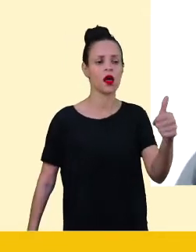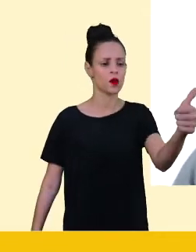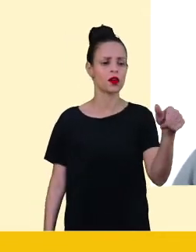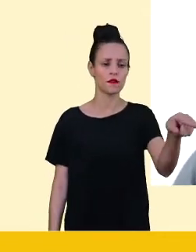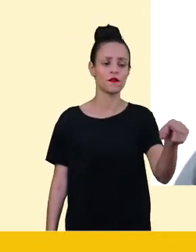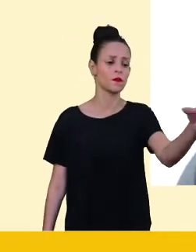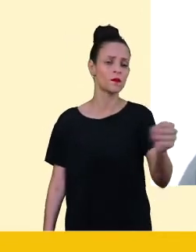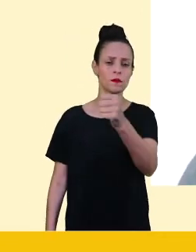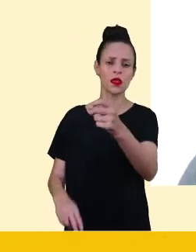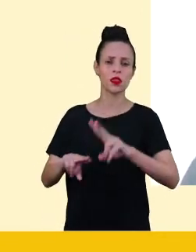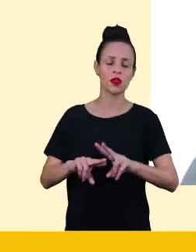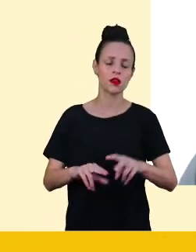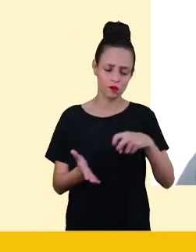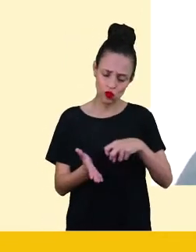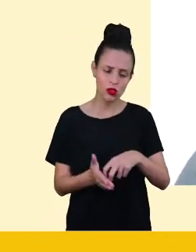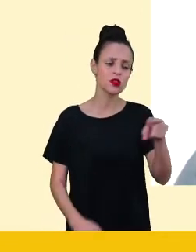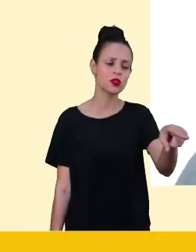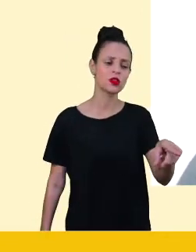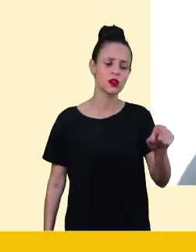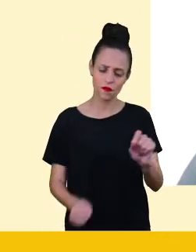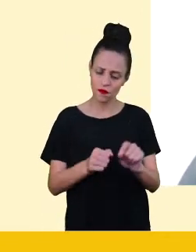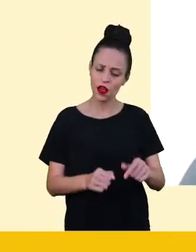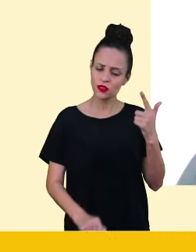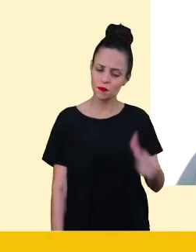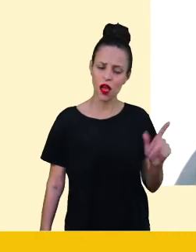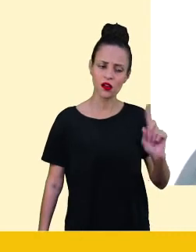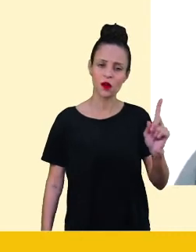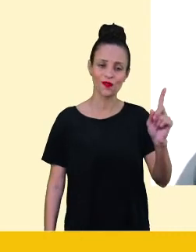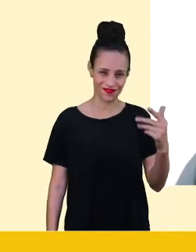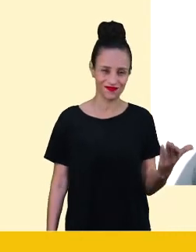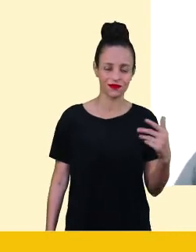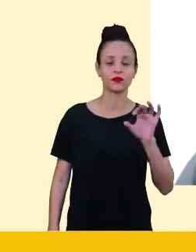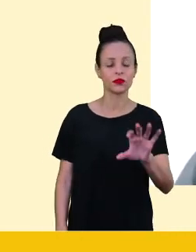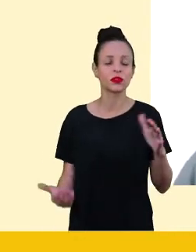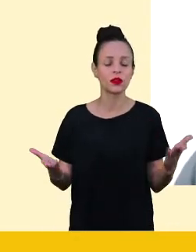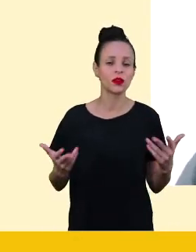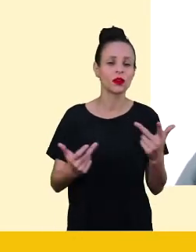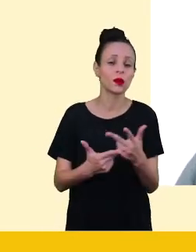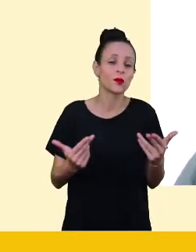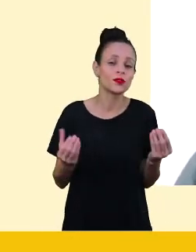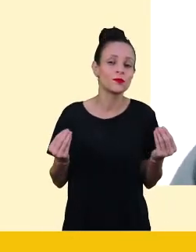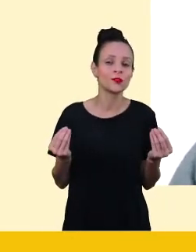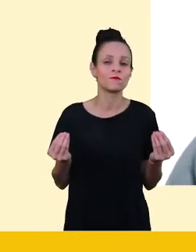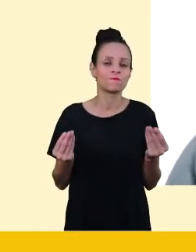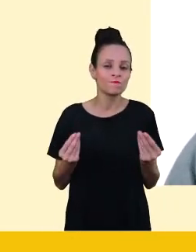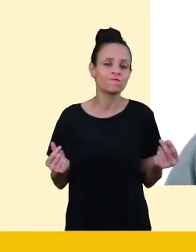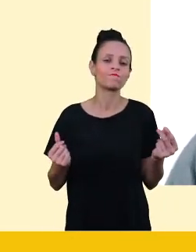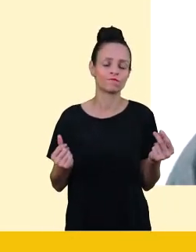a gente vai te prender, a gente vai te punir, porque você não fazer isso mais, né? Então, assim, era uma coisa